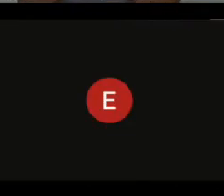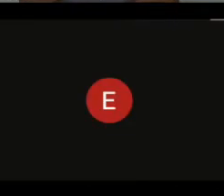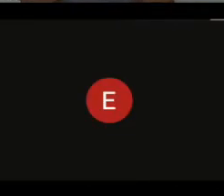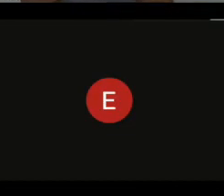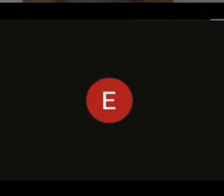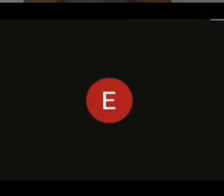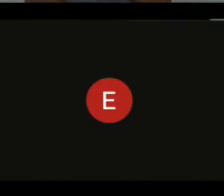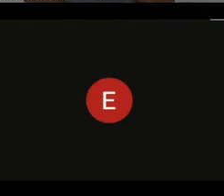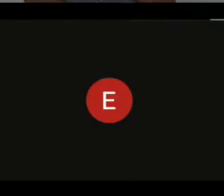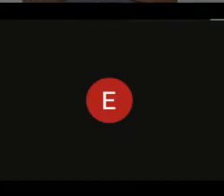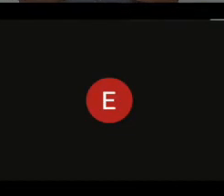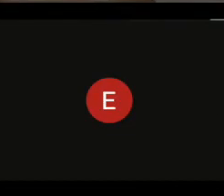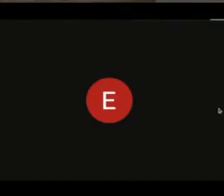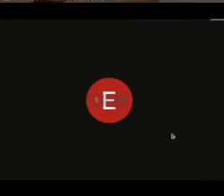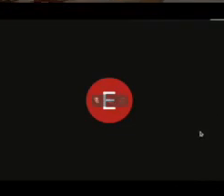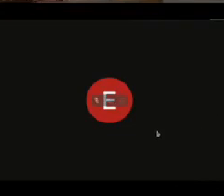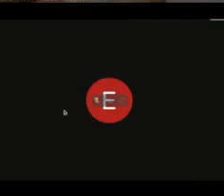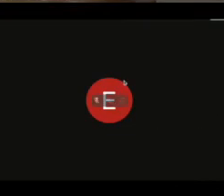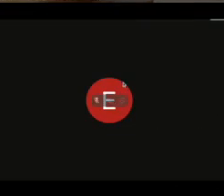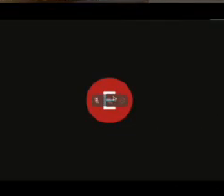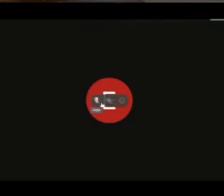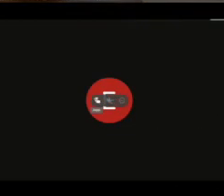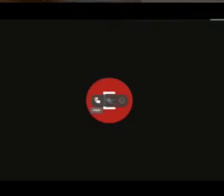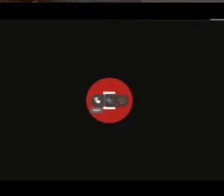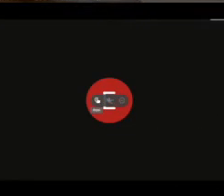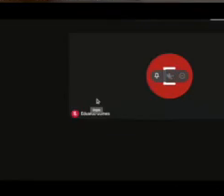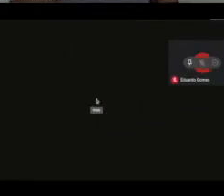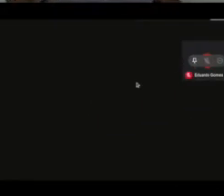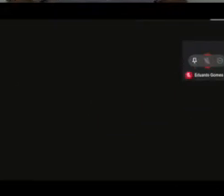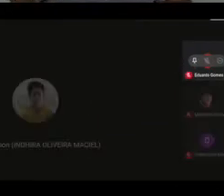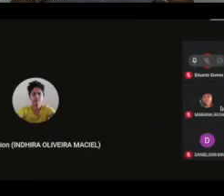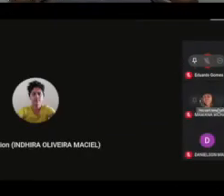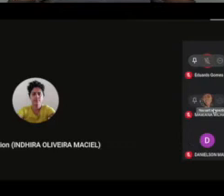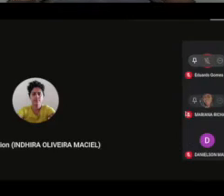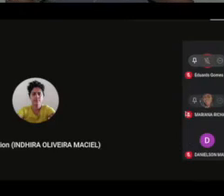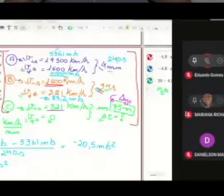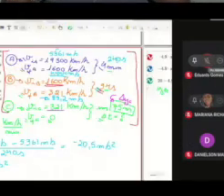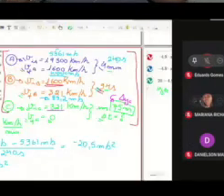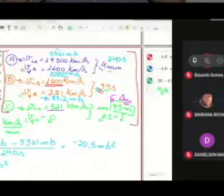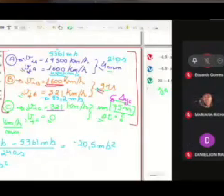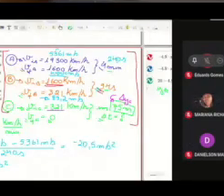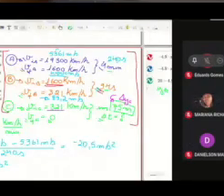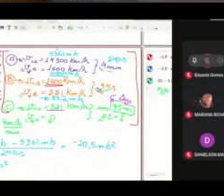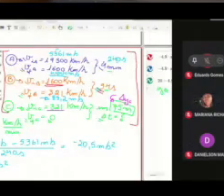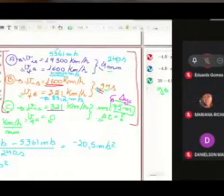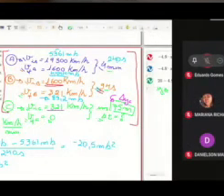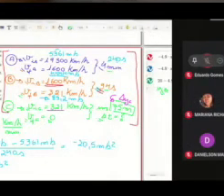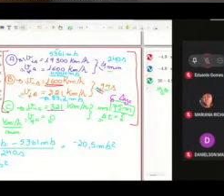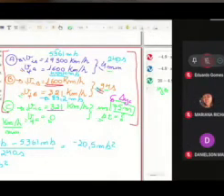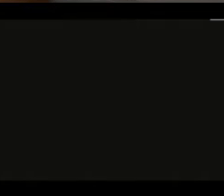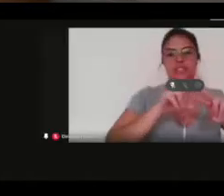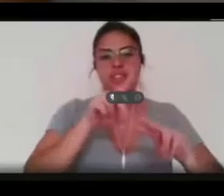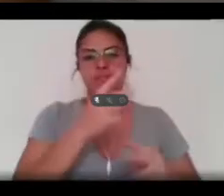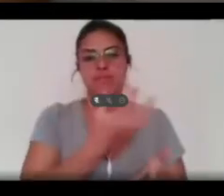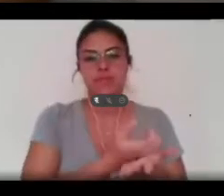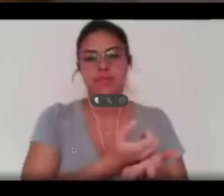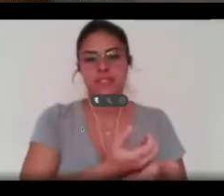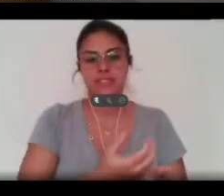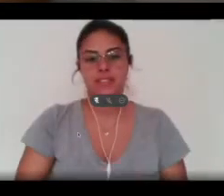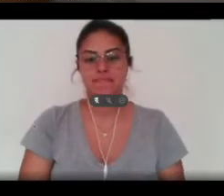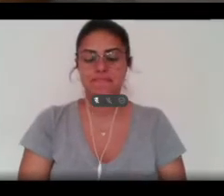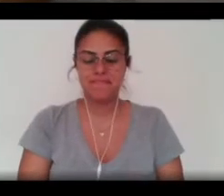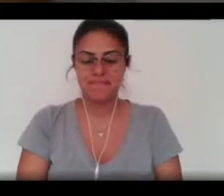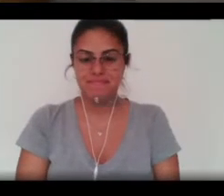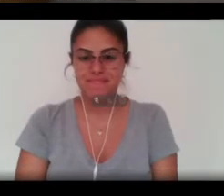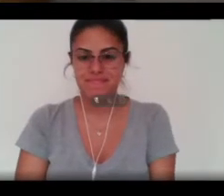Vamos trocar? Vamos, só um minutinho. Tá. Deixa eu ver aqui. Põe.